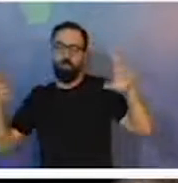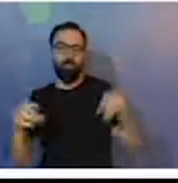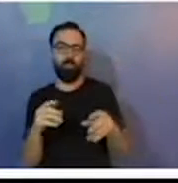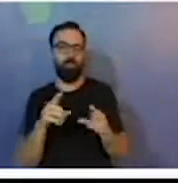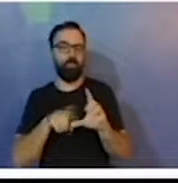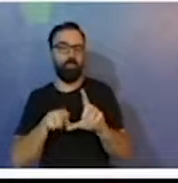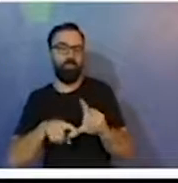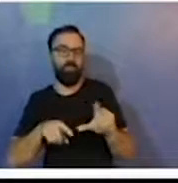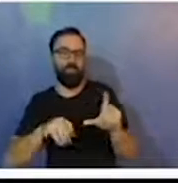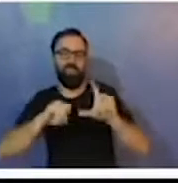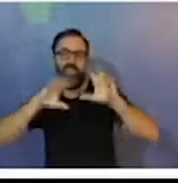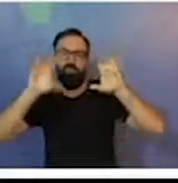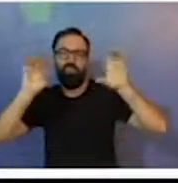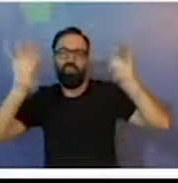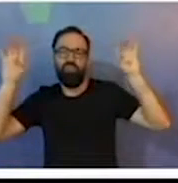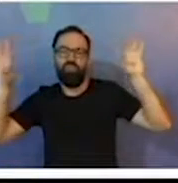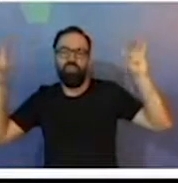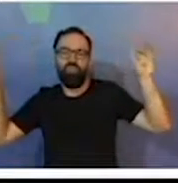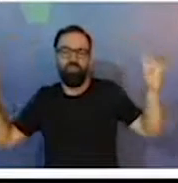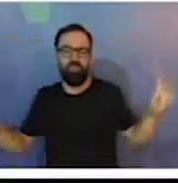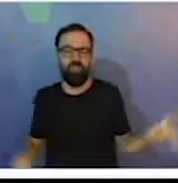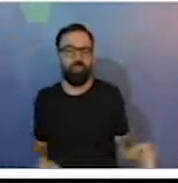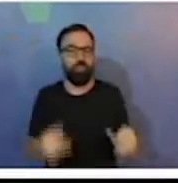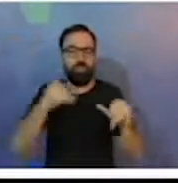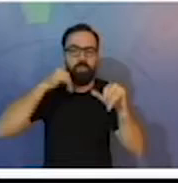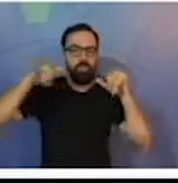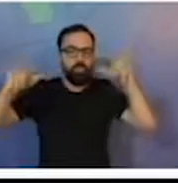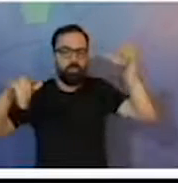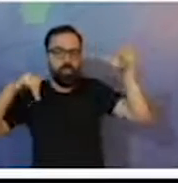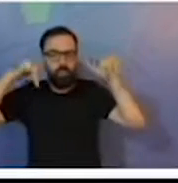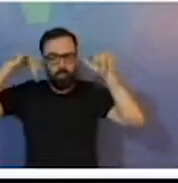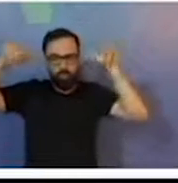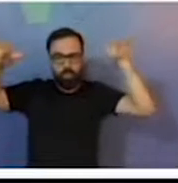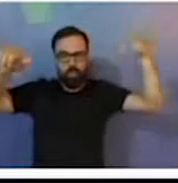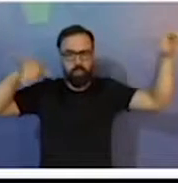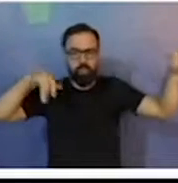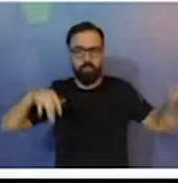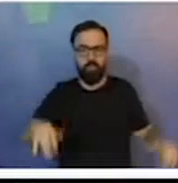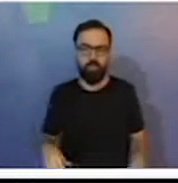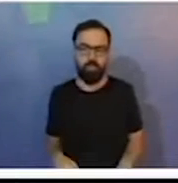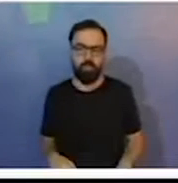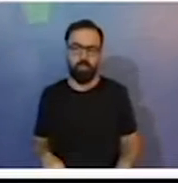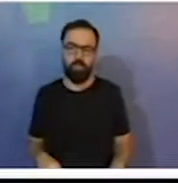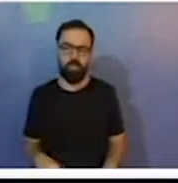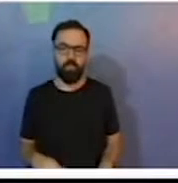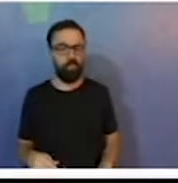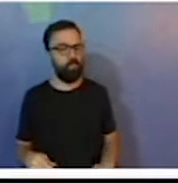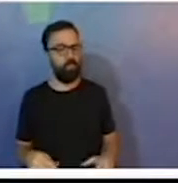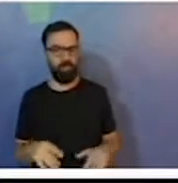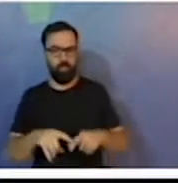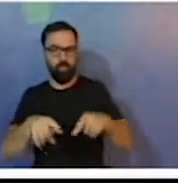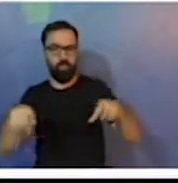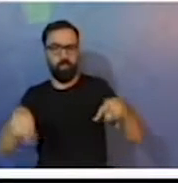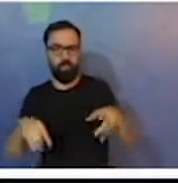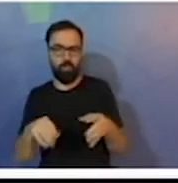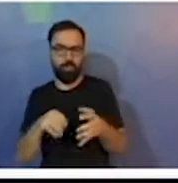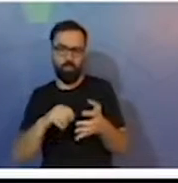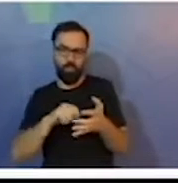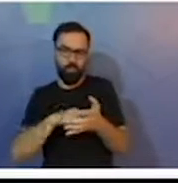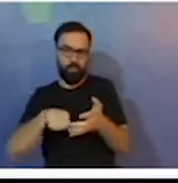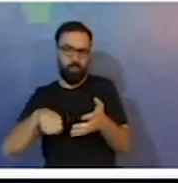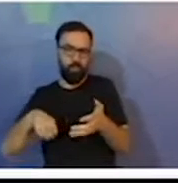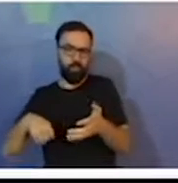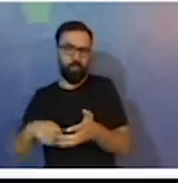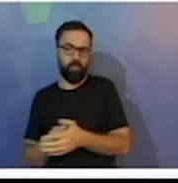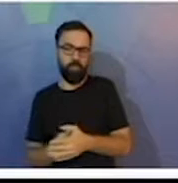letras maiúsculas né e os anúncios né que nós vimos Olha o prato cheio de palavras e vazio de